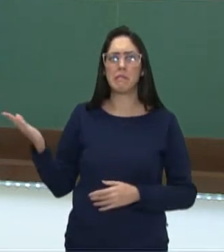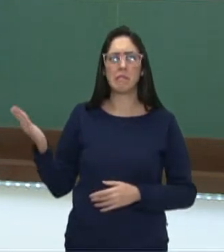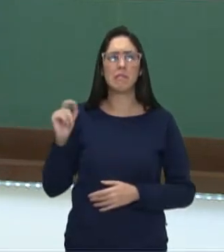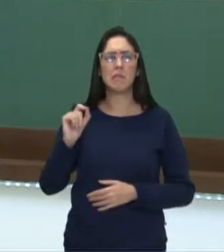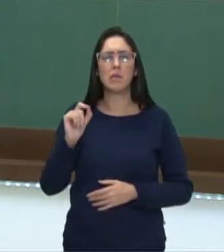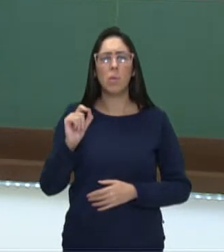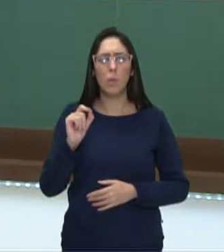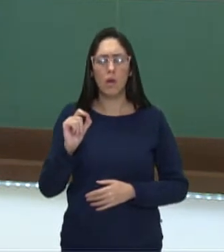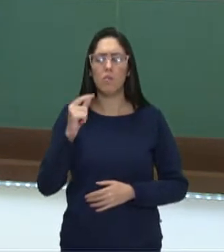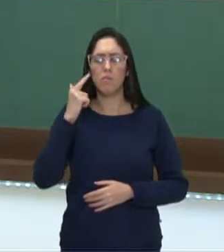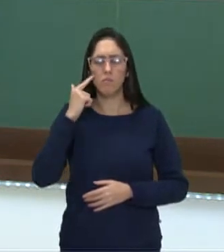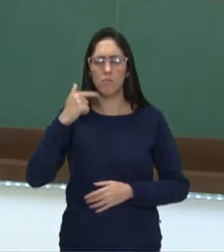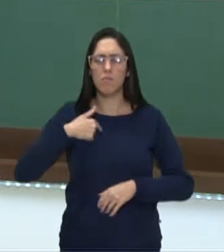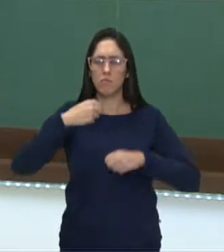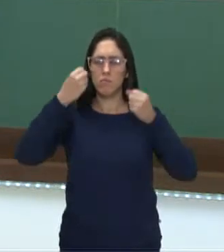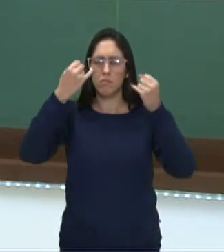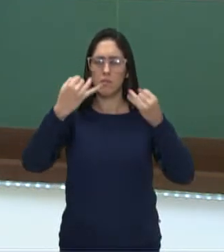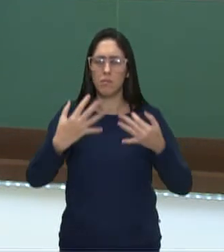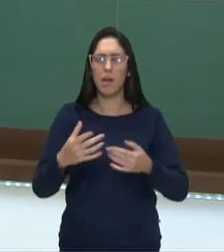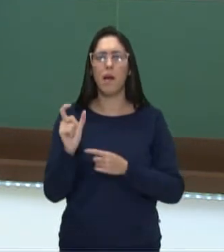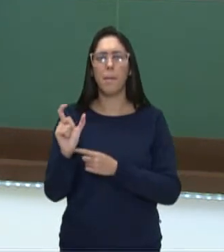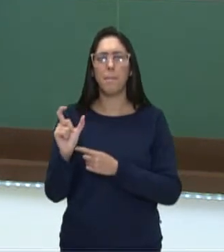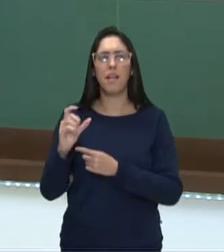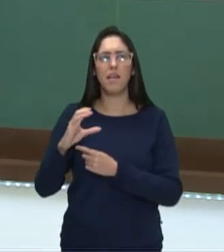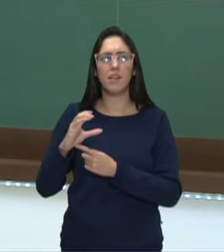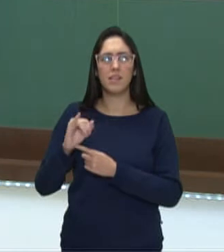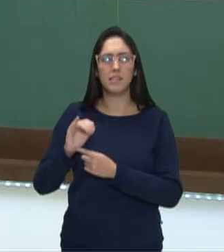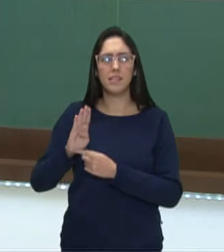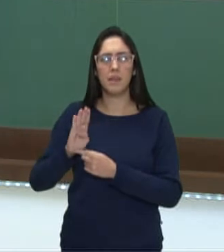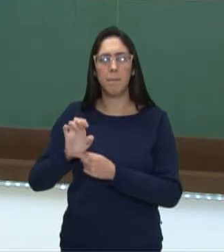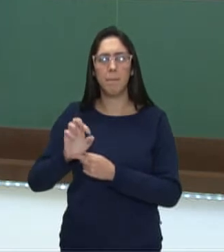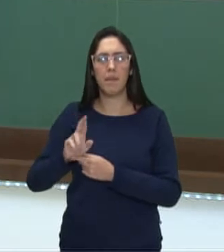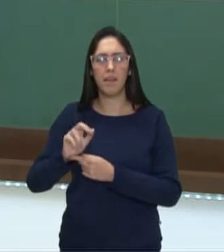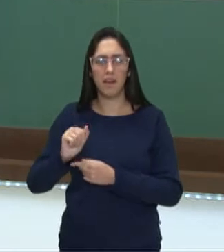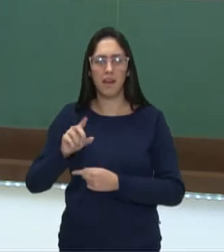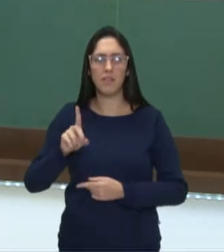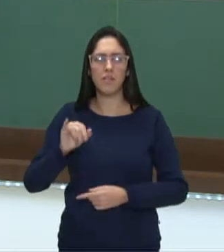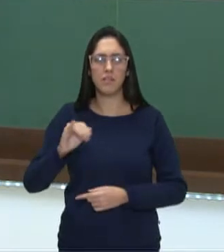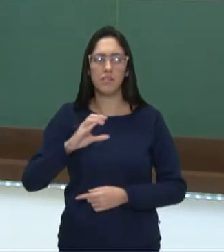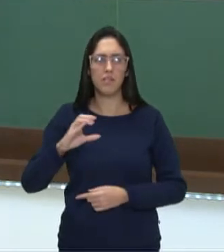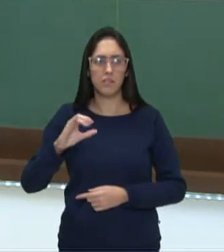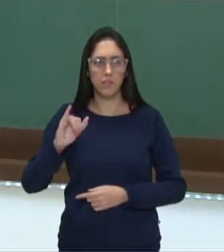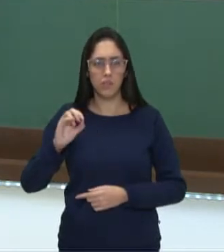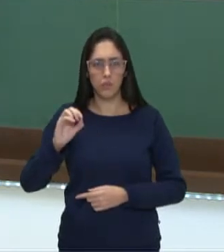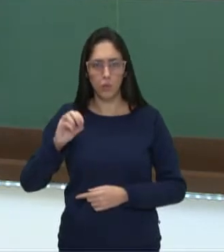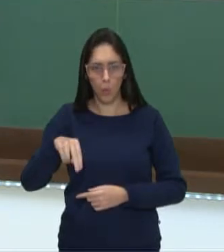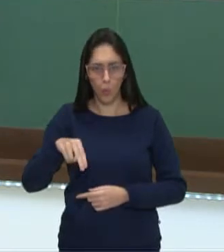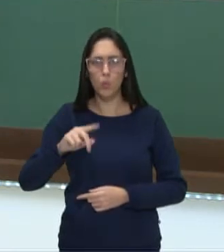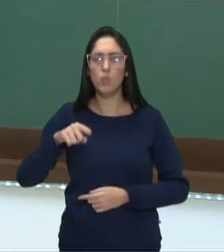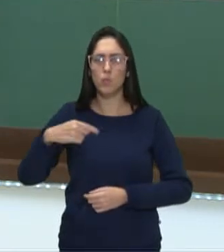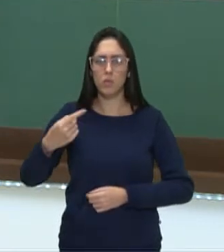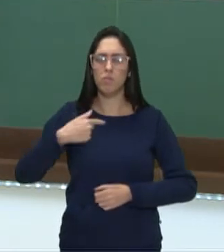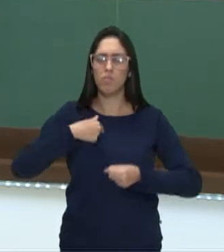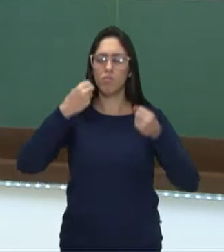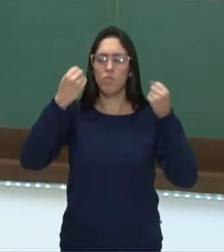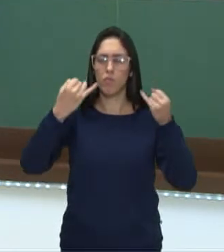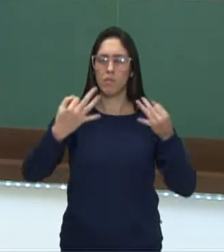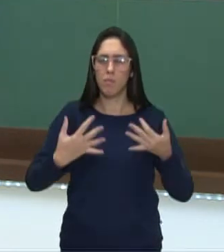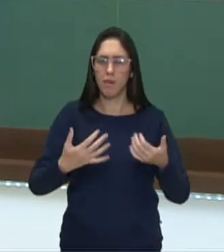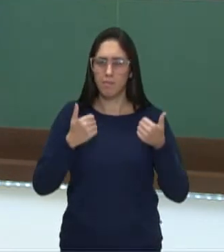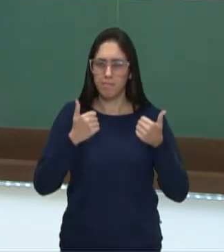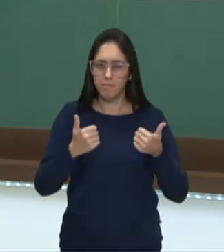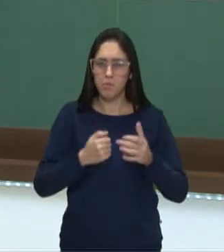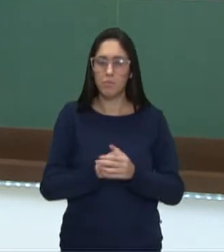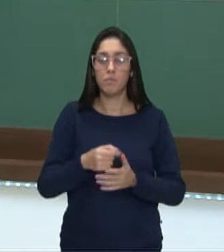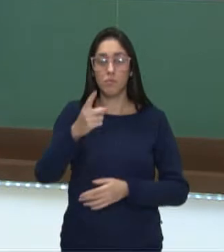ciberadicción? Vamos ver ao final do texto aqui um glossário com todos os termos que forem convenientes aqui. E você